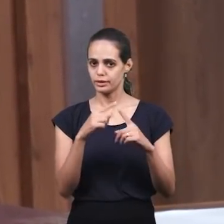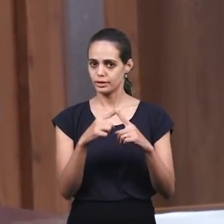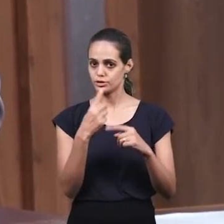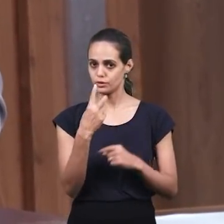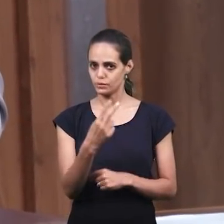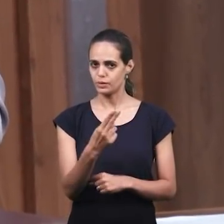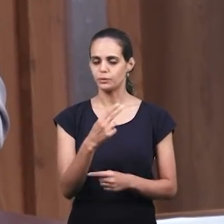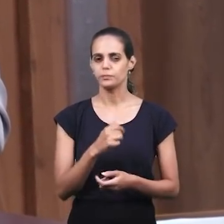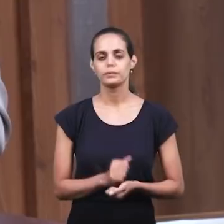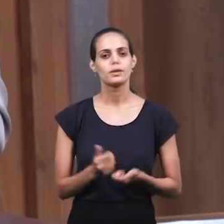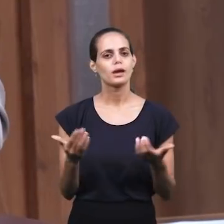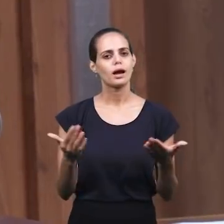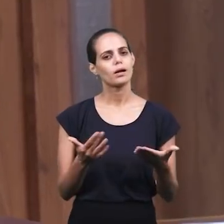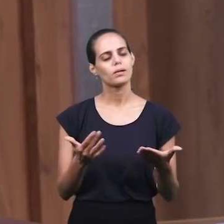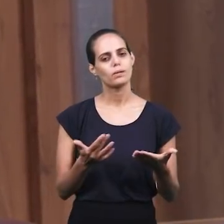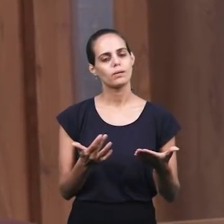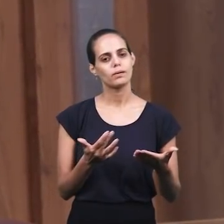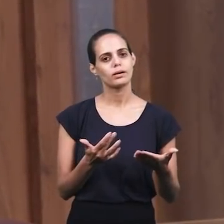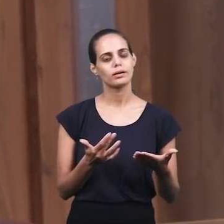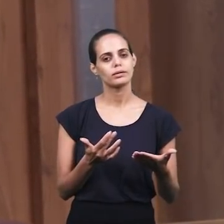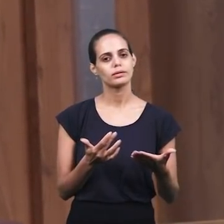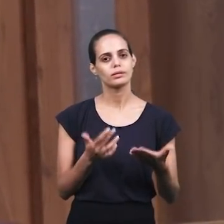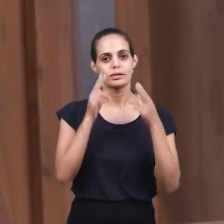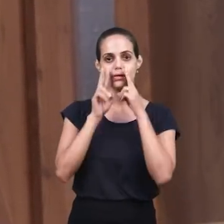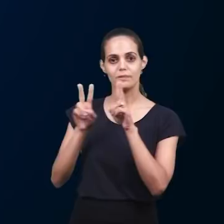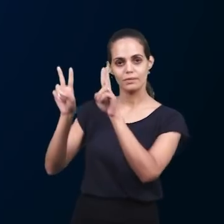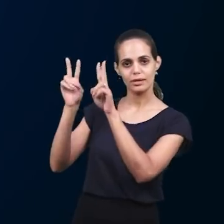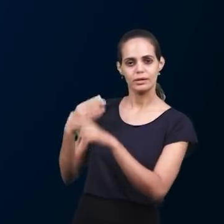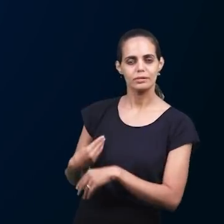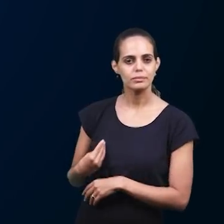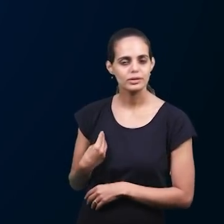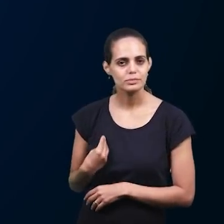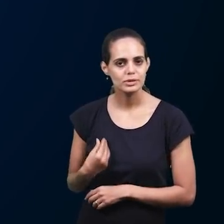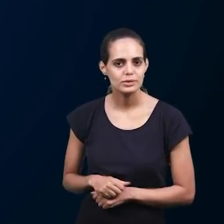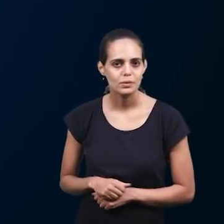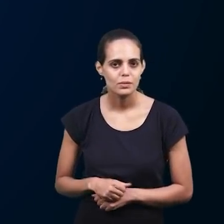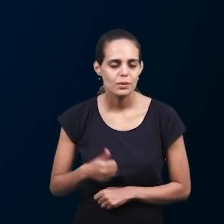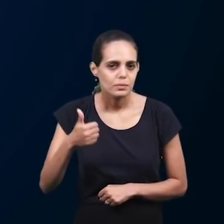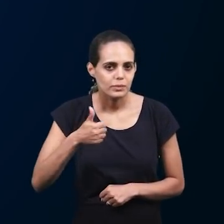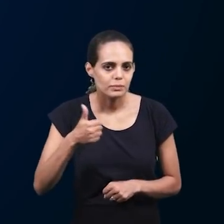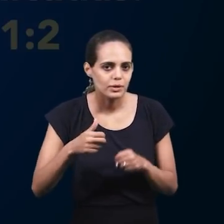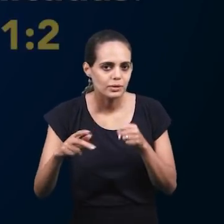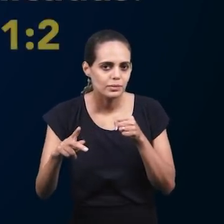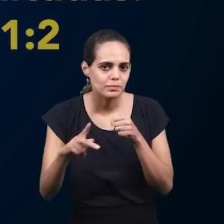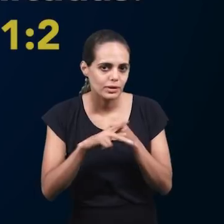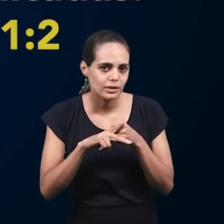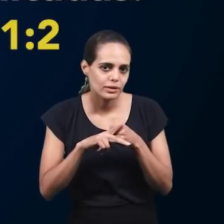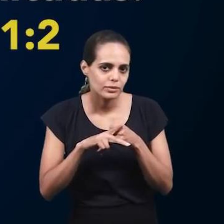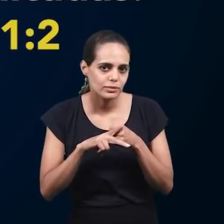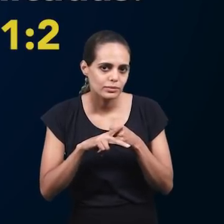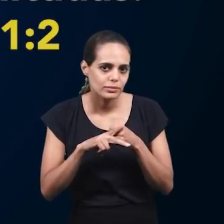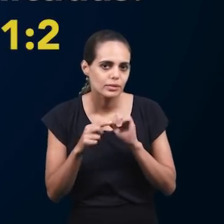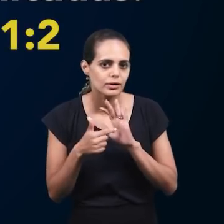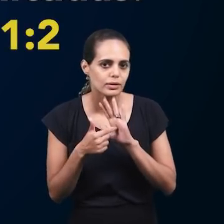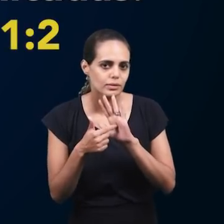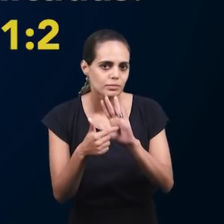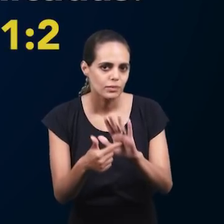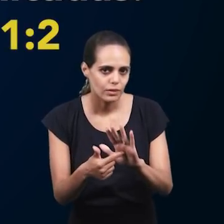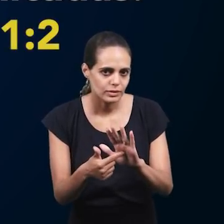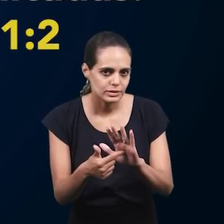Vamos então assistir a participação dos irmãos que foram enviadas. Em 1 Pedro 1:2, que fala assim: